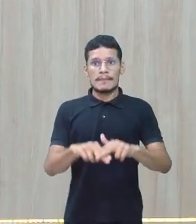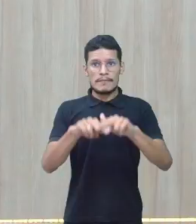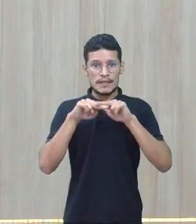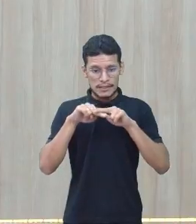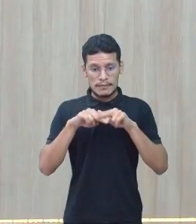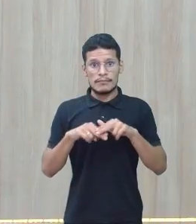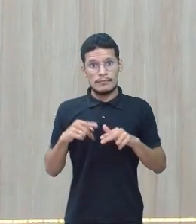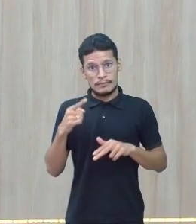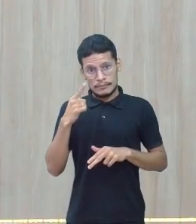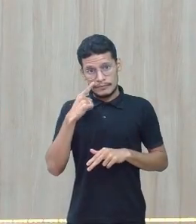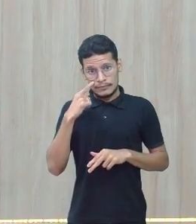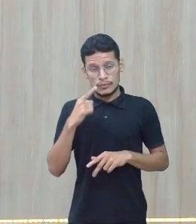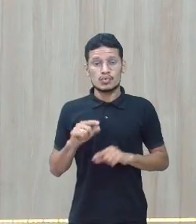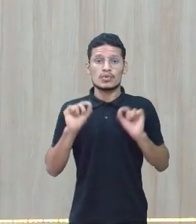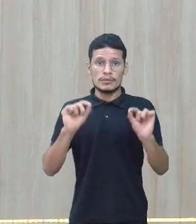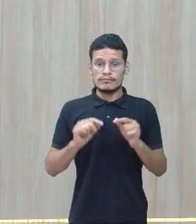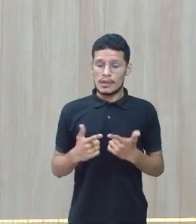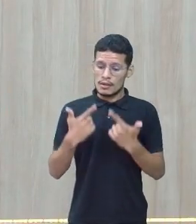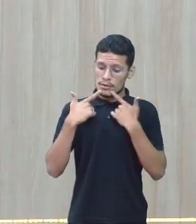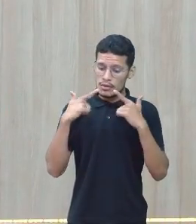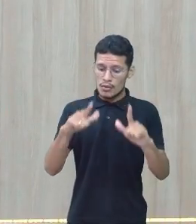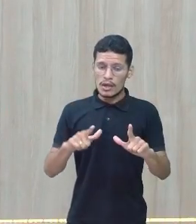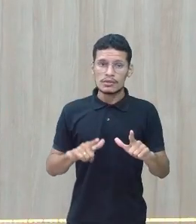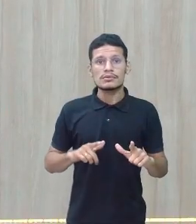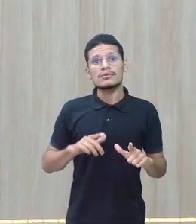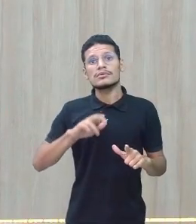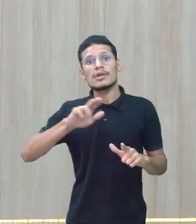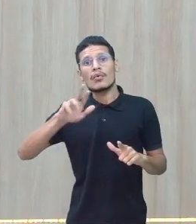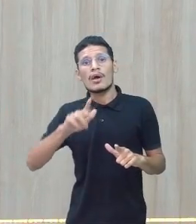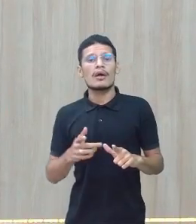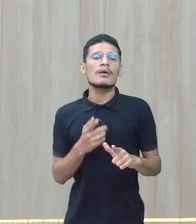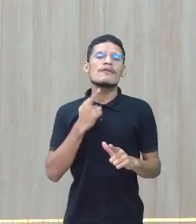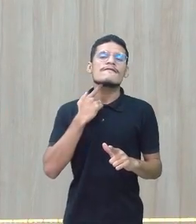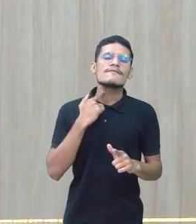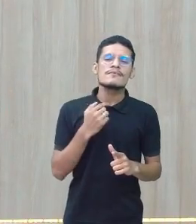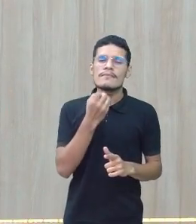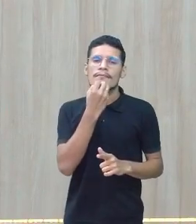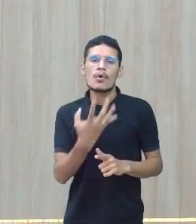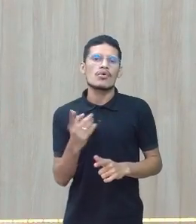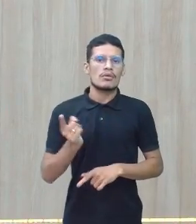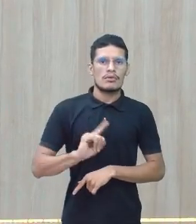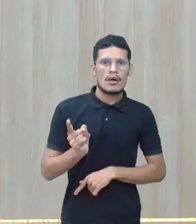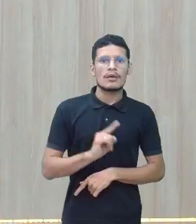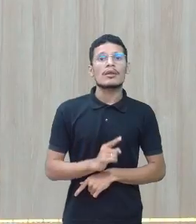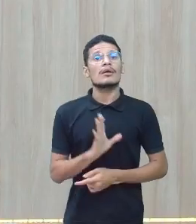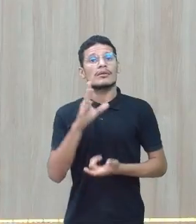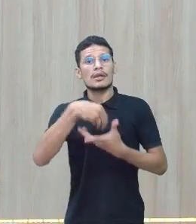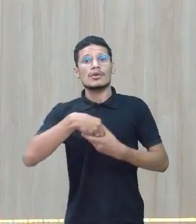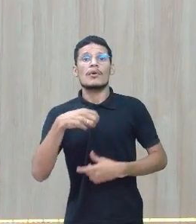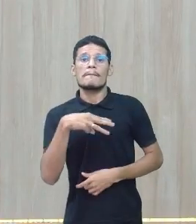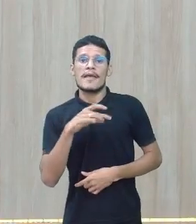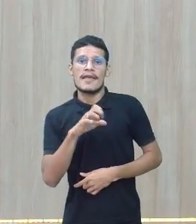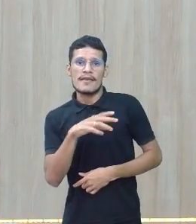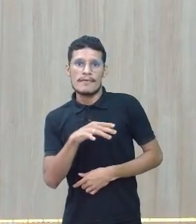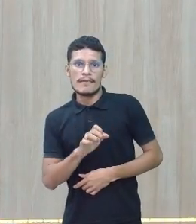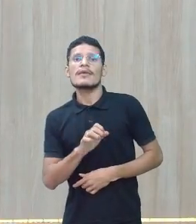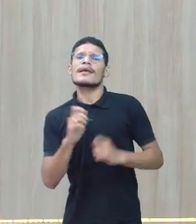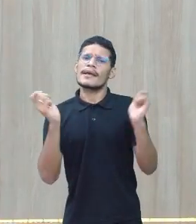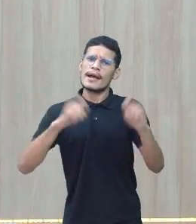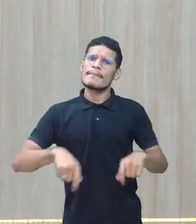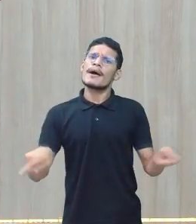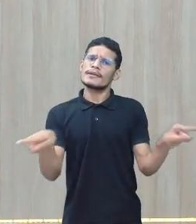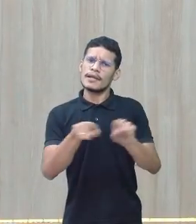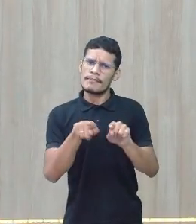na linguagem não é aprazível, não é desejável, no meme, na charge pode ser satirizado e pode